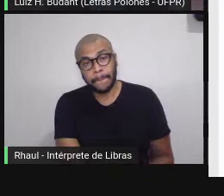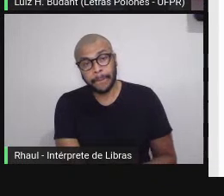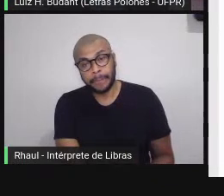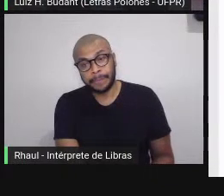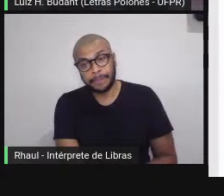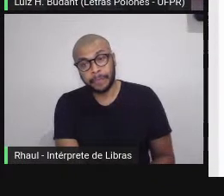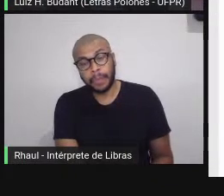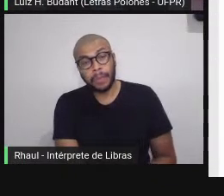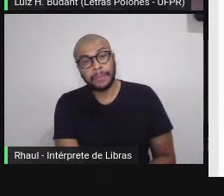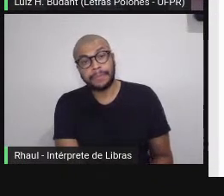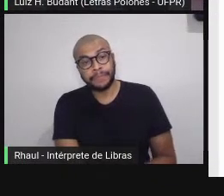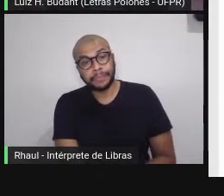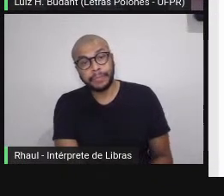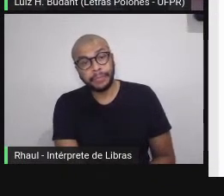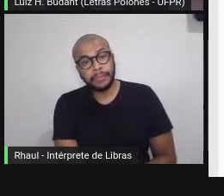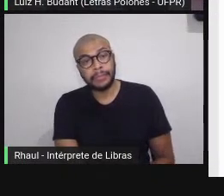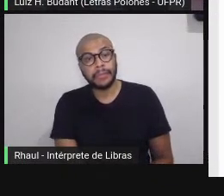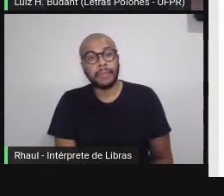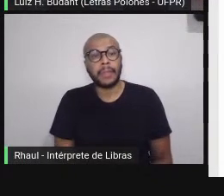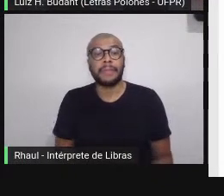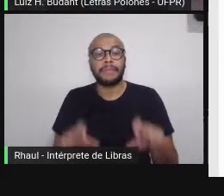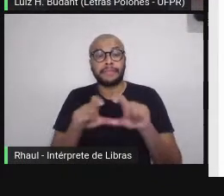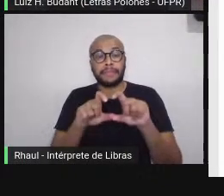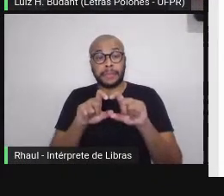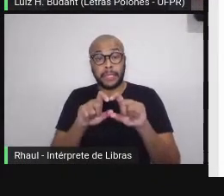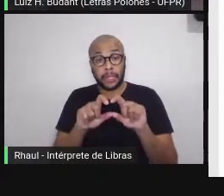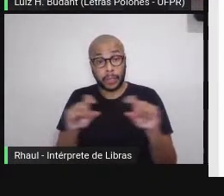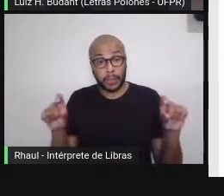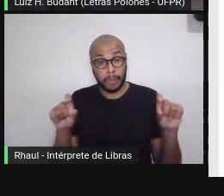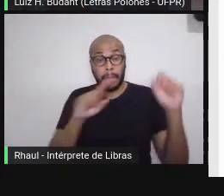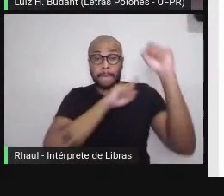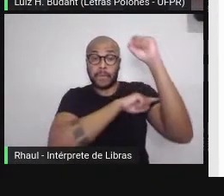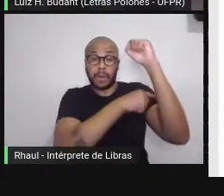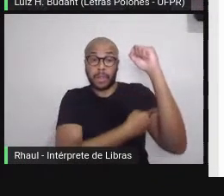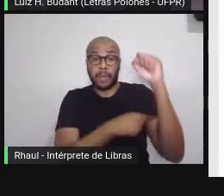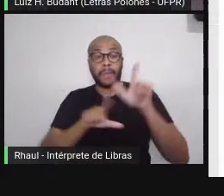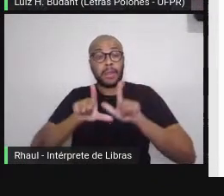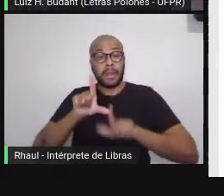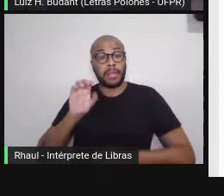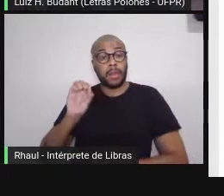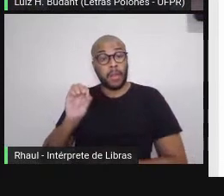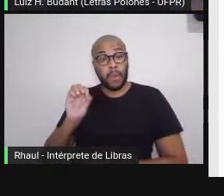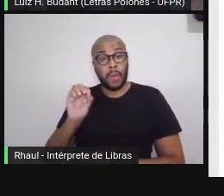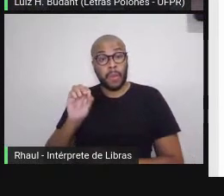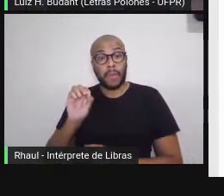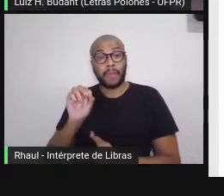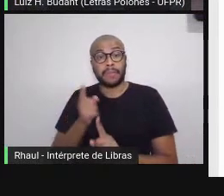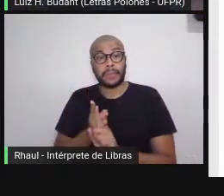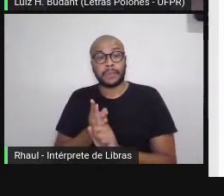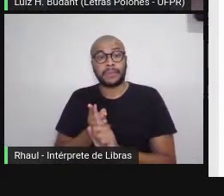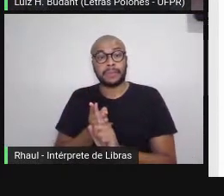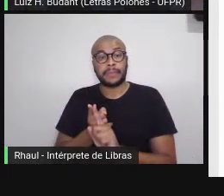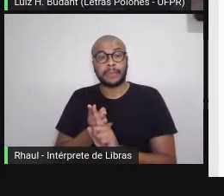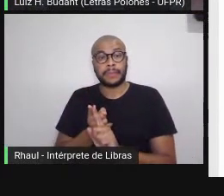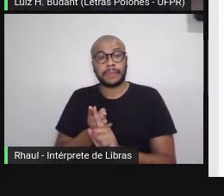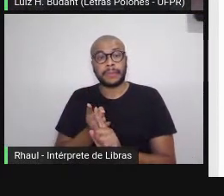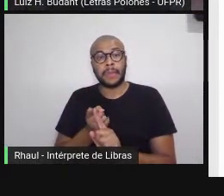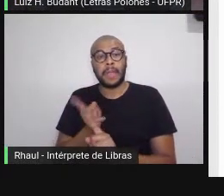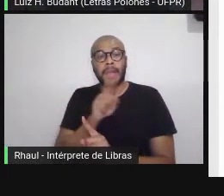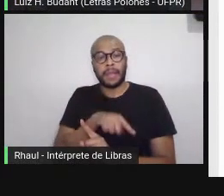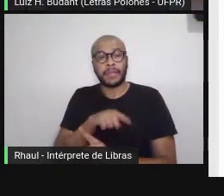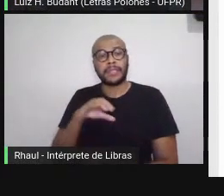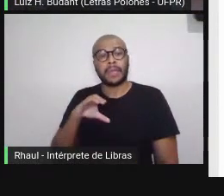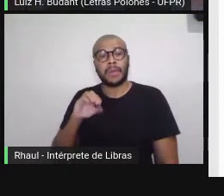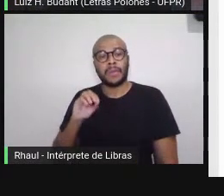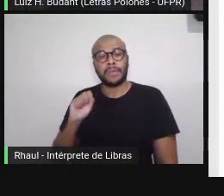Os sobrenomes poloneses com a letra O, que sejam antecedidos por uma consoante branda,